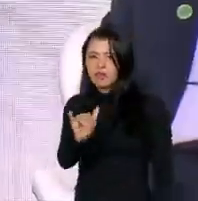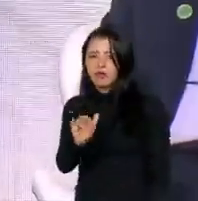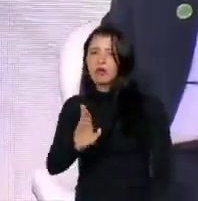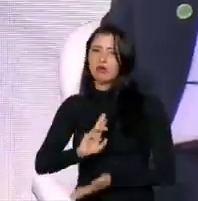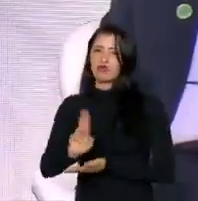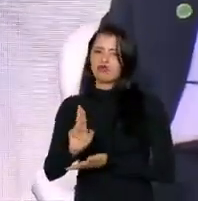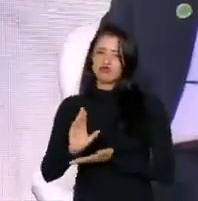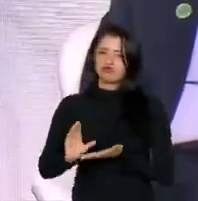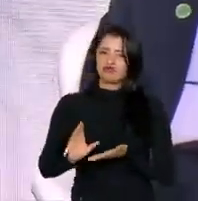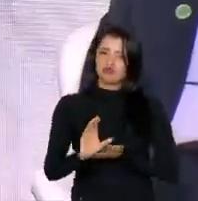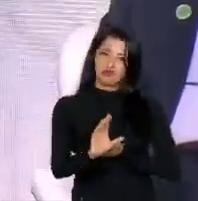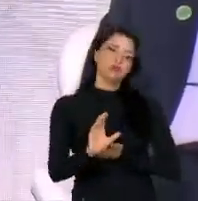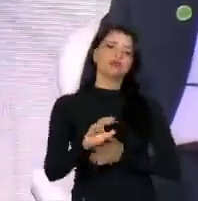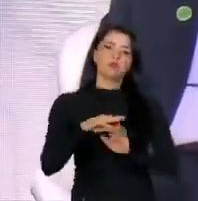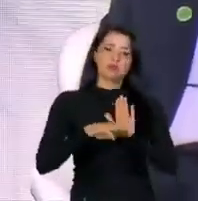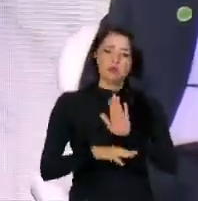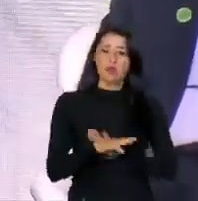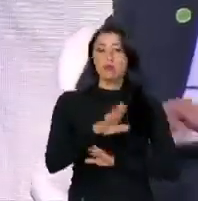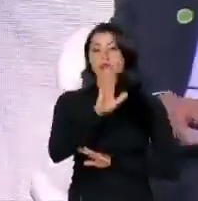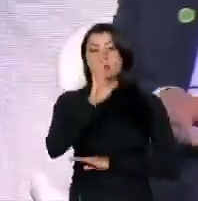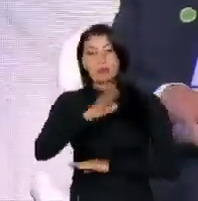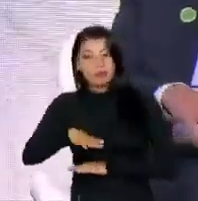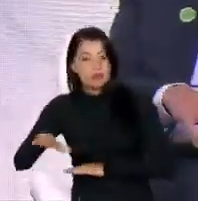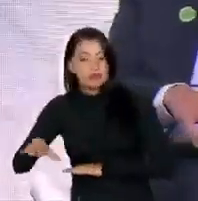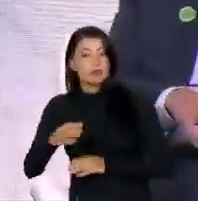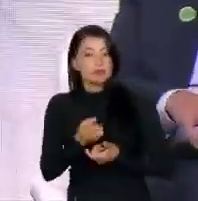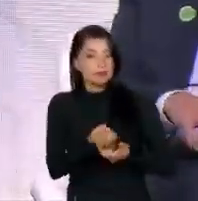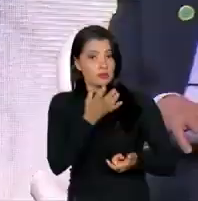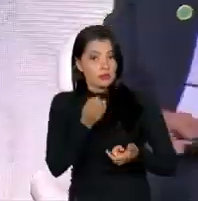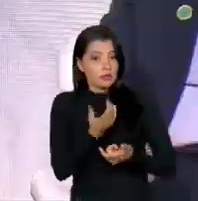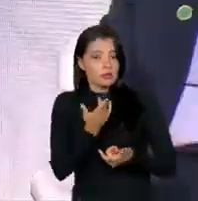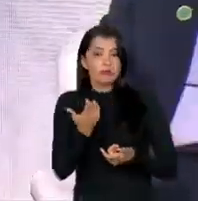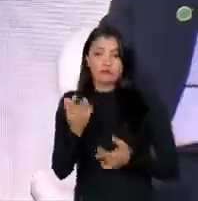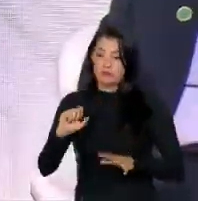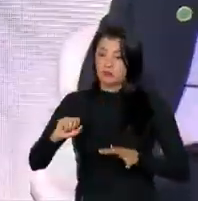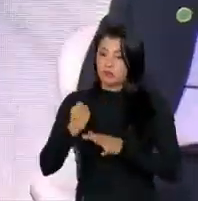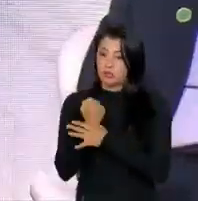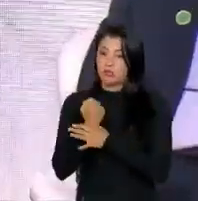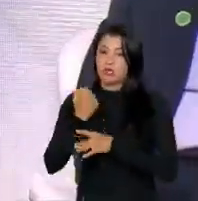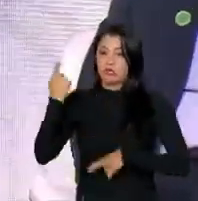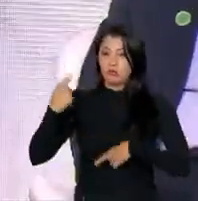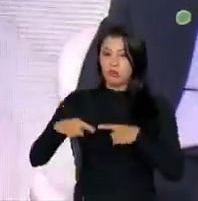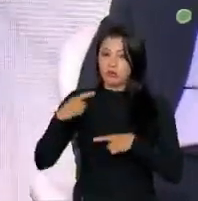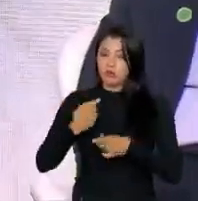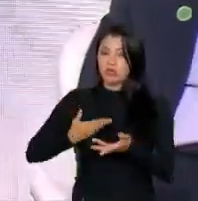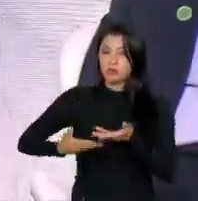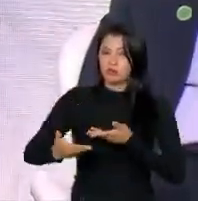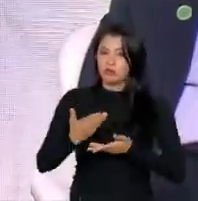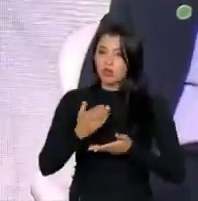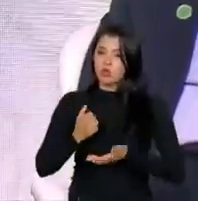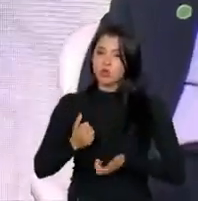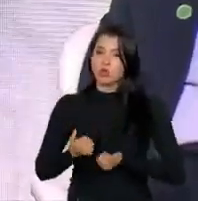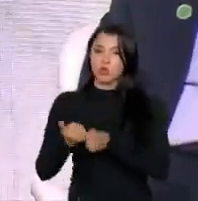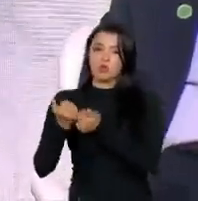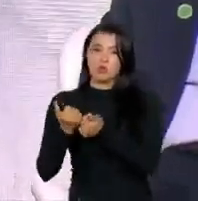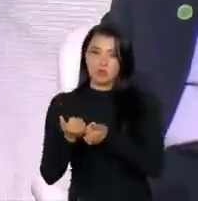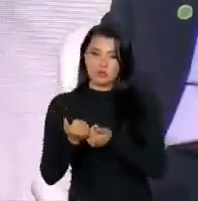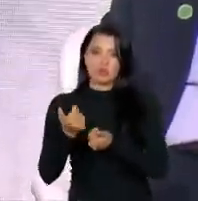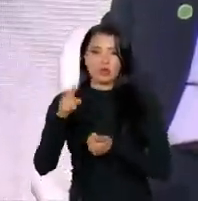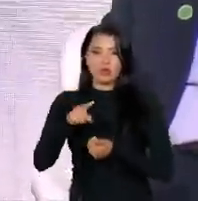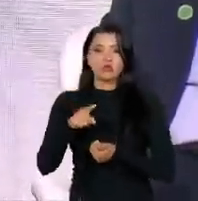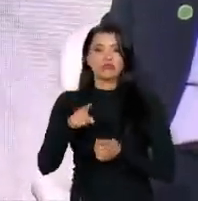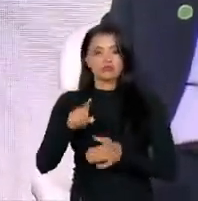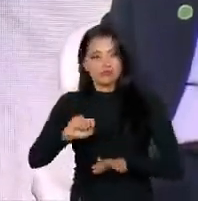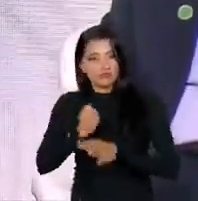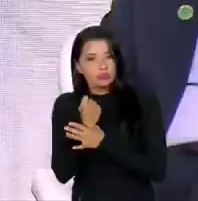de reais no programa Criança Alfabetizada, para garantir a política em regime de colaboração, para garantir a